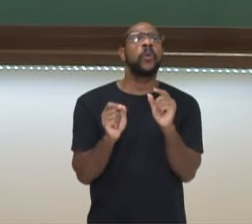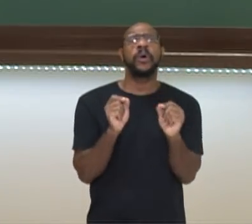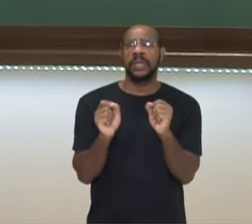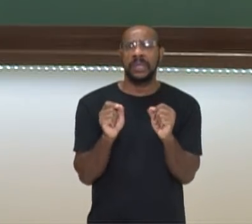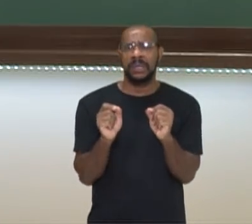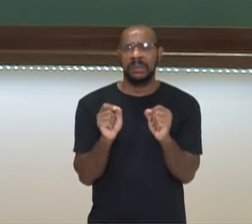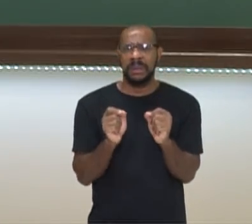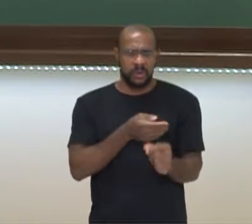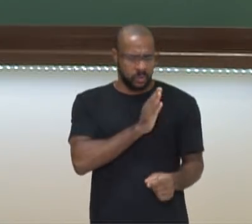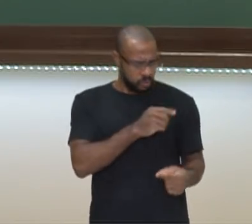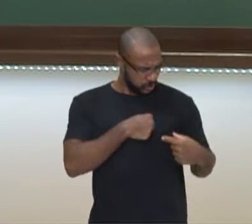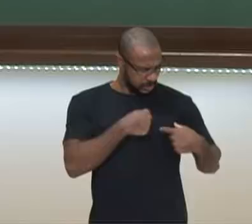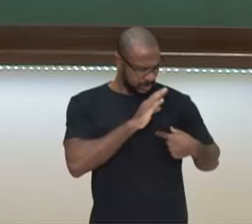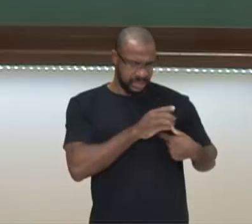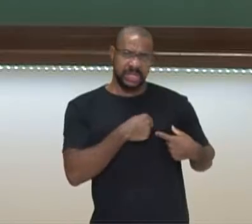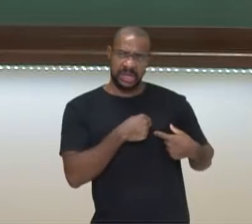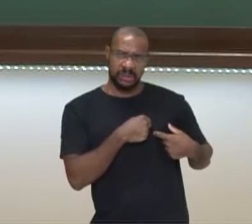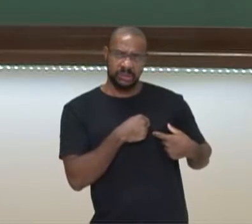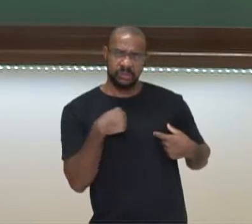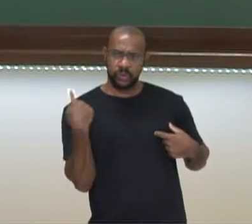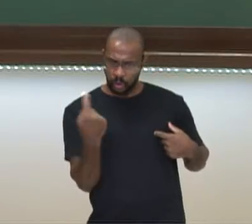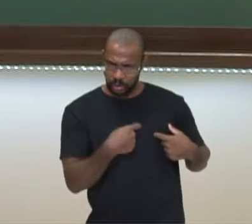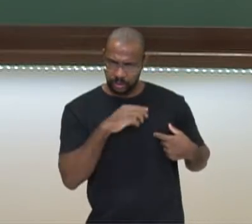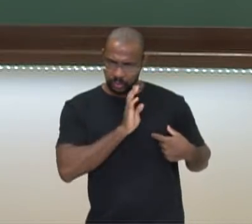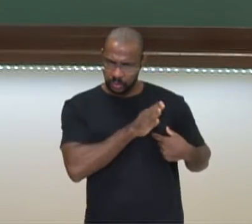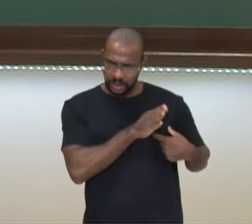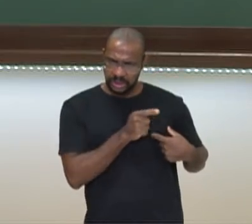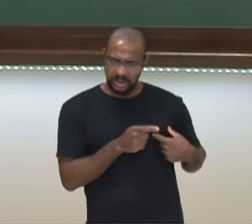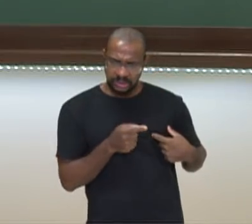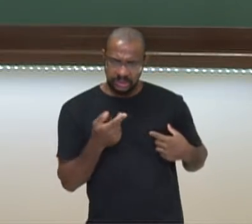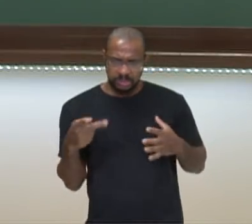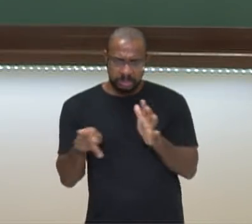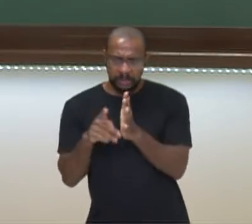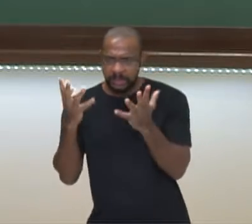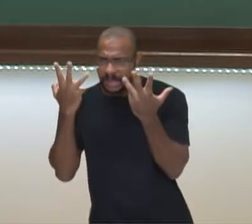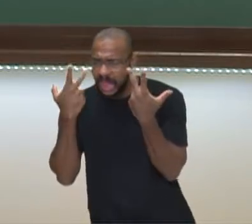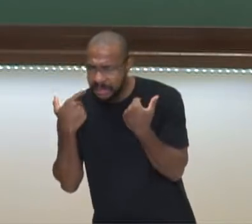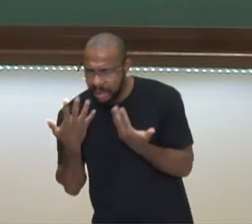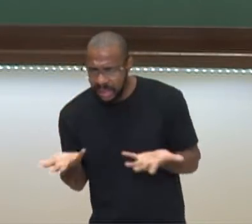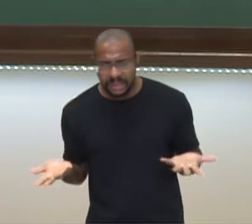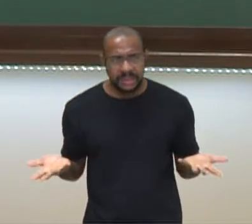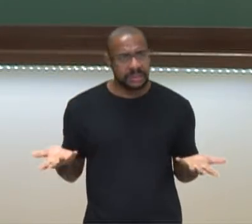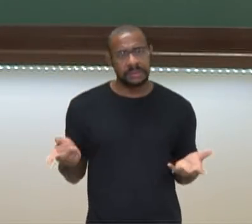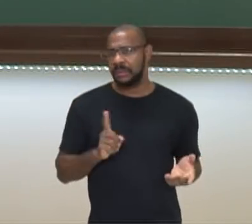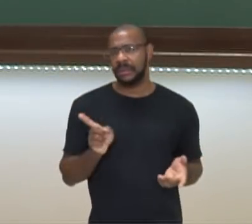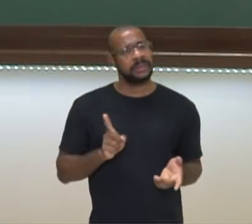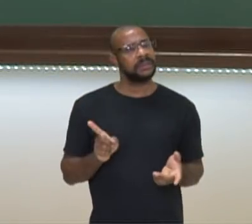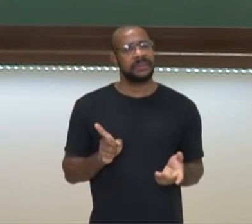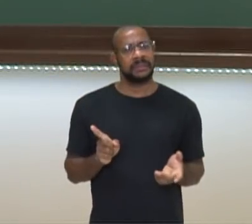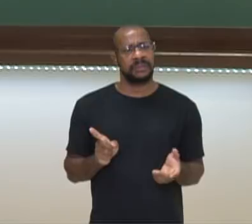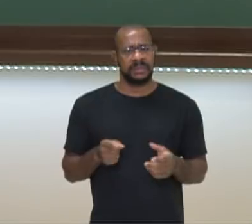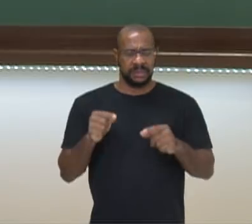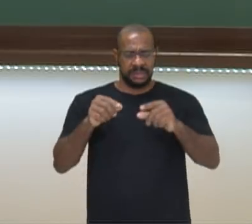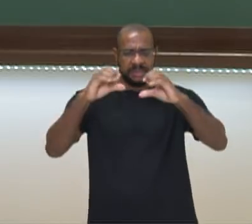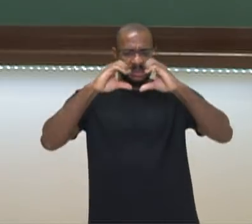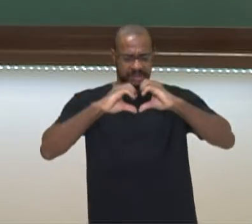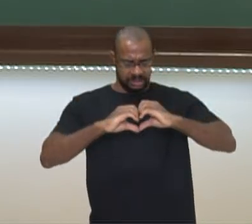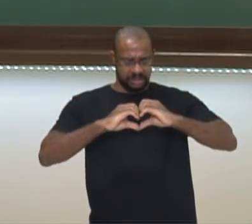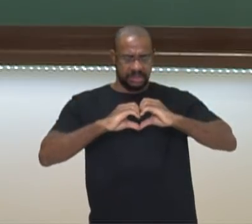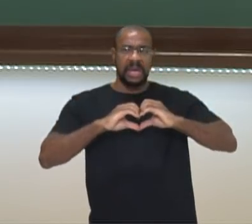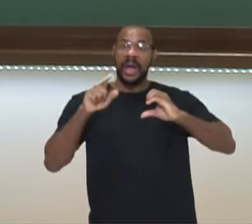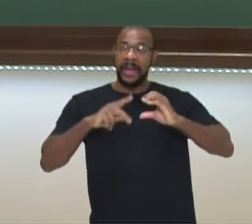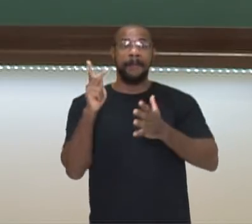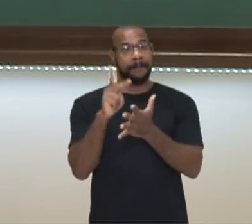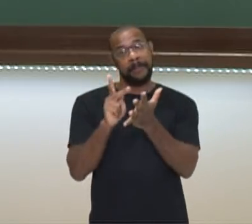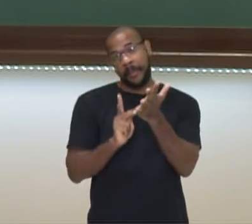o órgão dos seres, dos animais? Não. A professora passou... Então, isso daqui é o